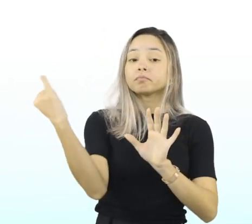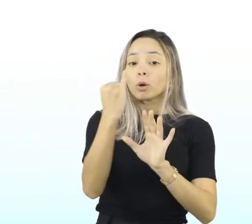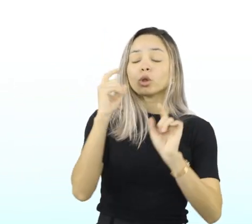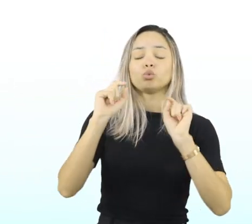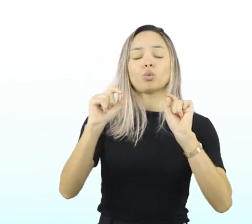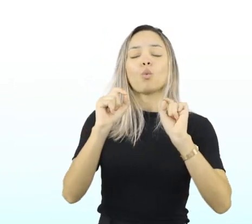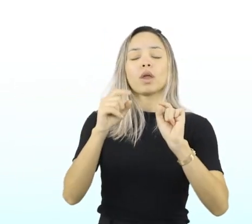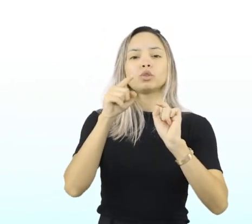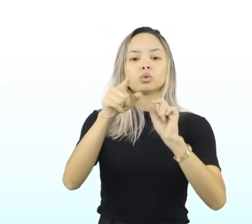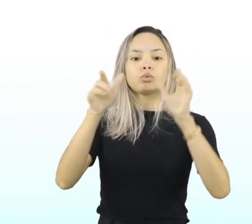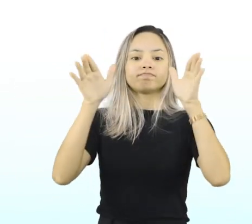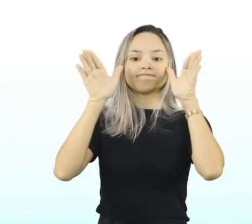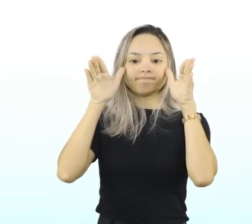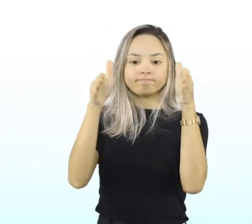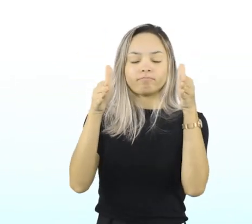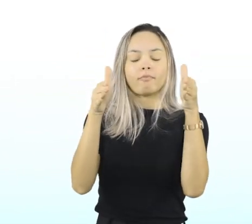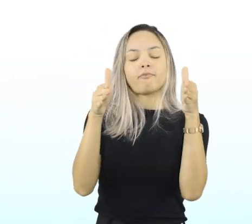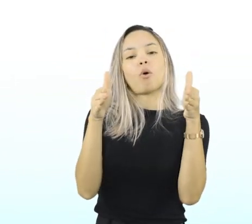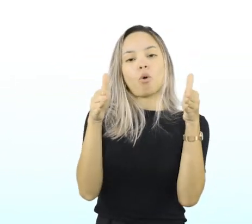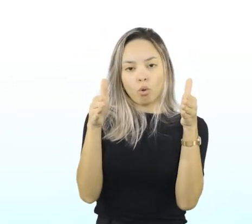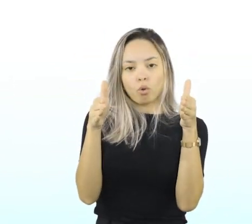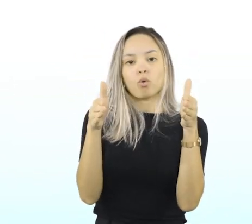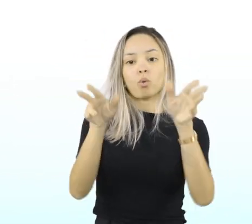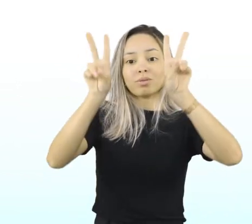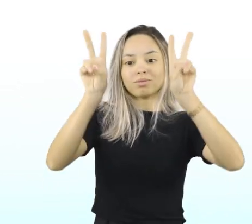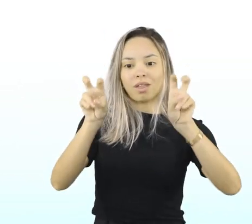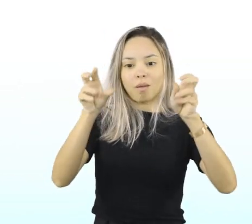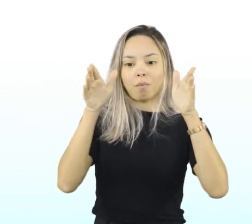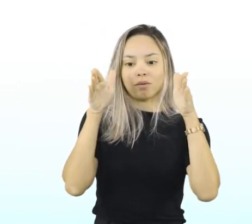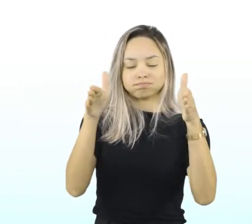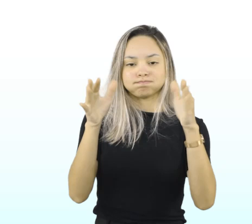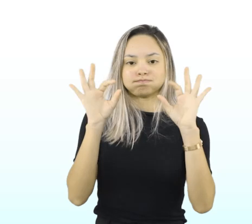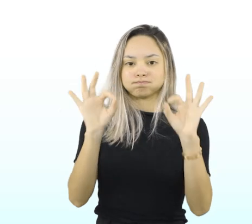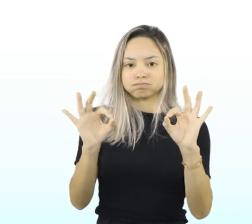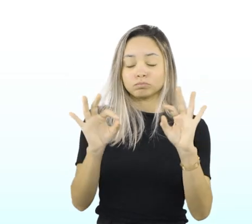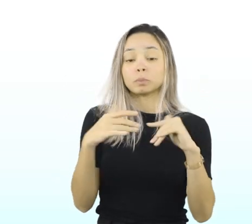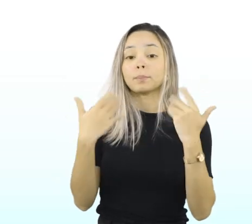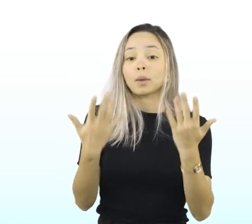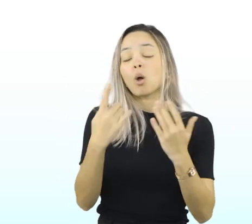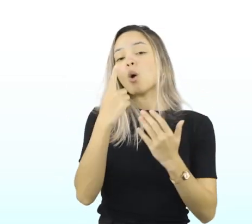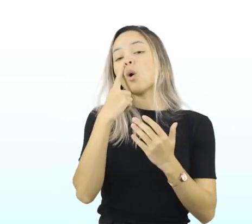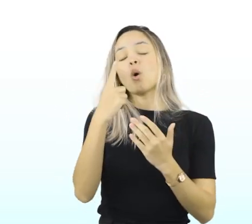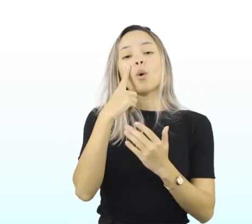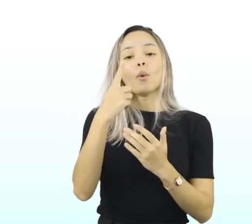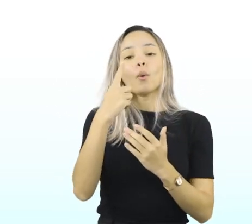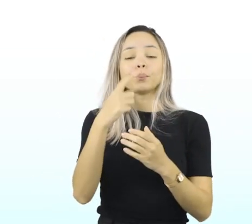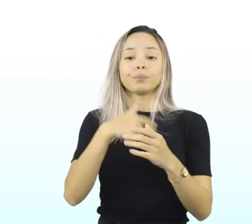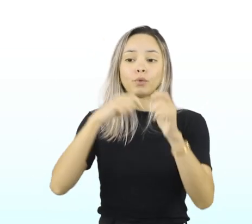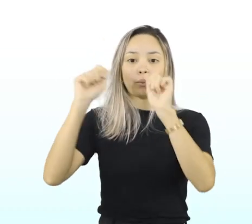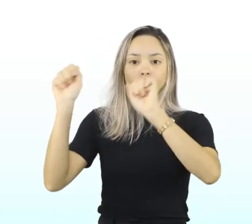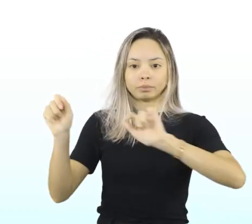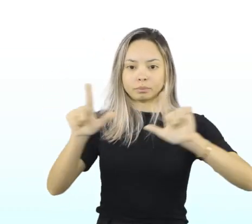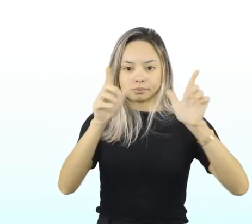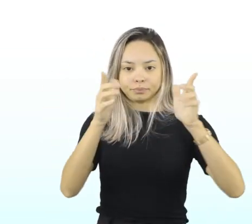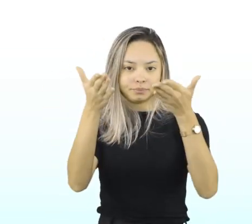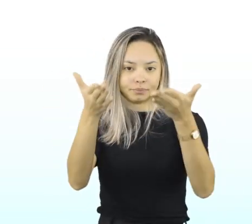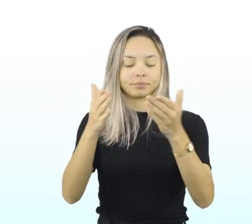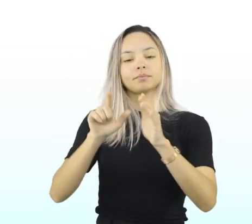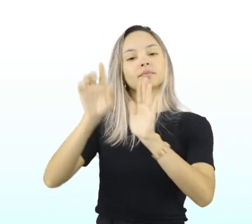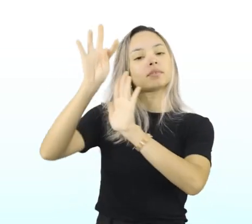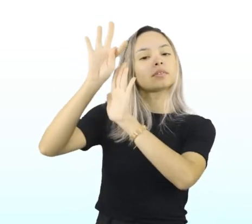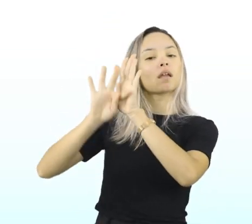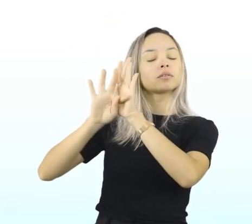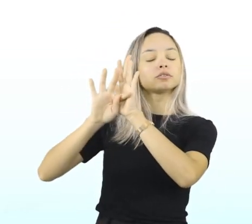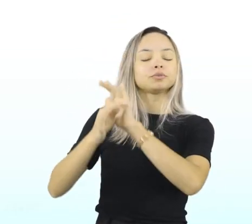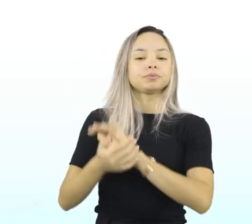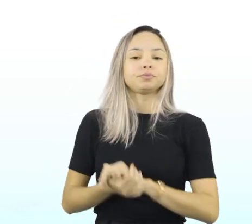muito importante para que você não perca, Você não perca aí pontos valiosos. Dá uma olhada lá, eu vou passar aqui o